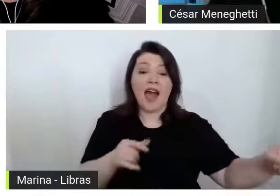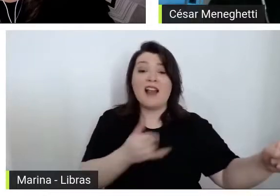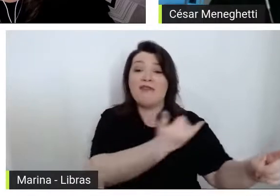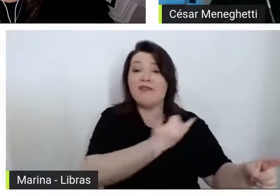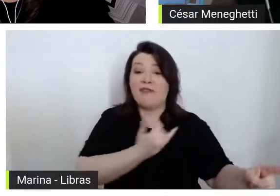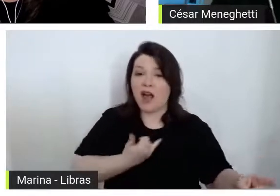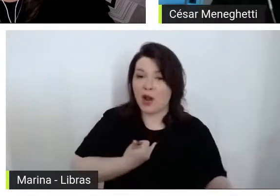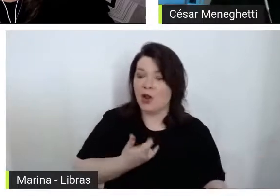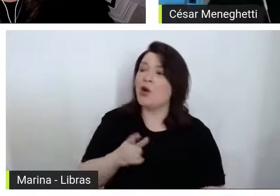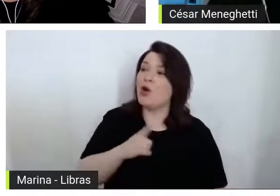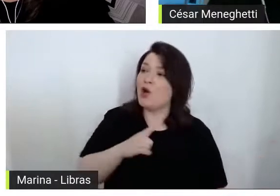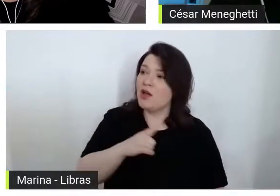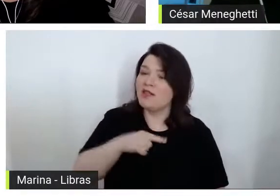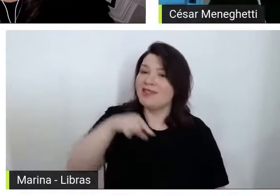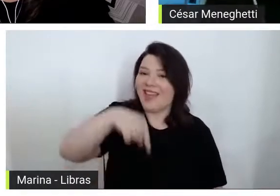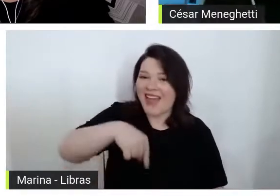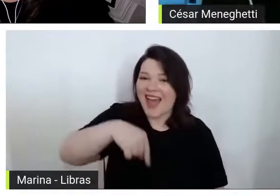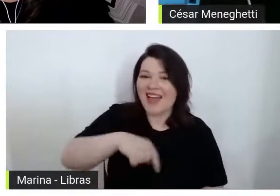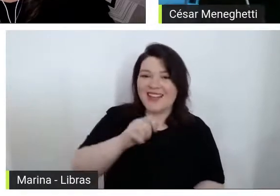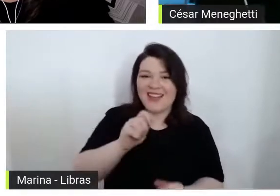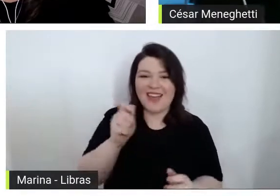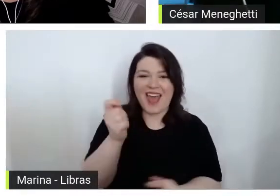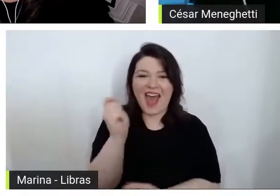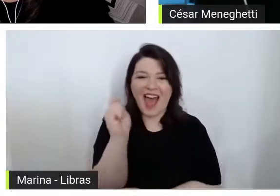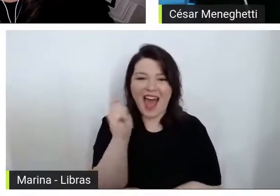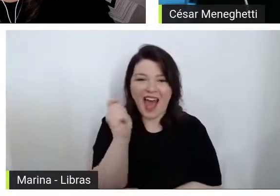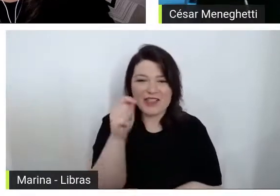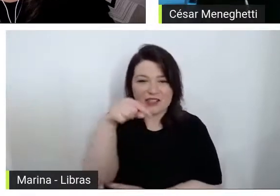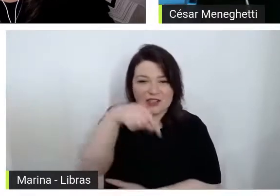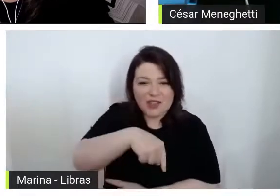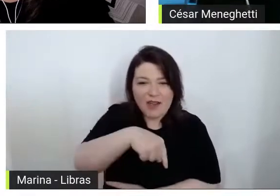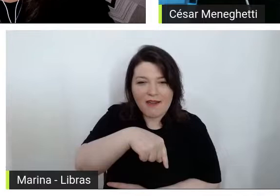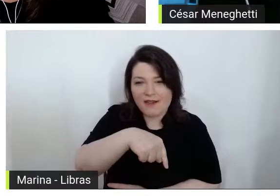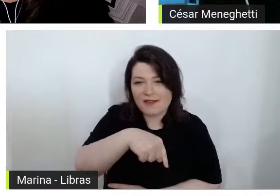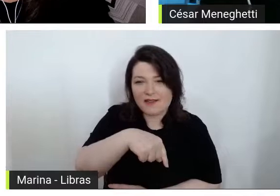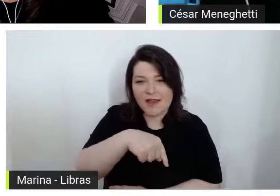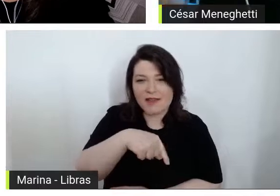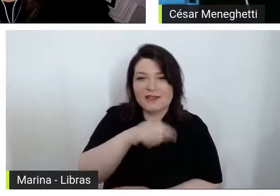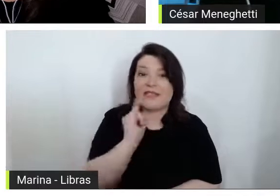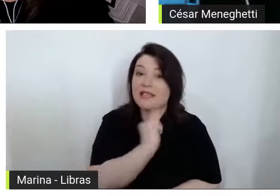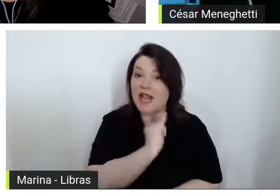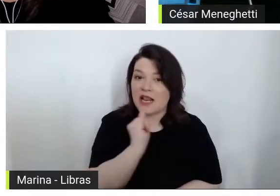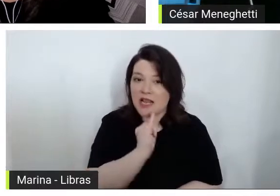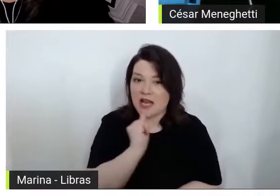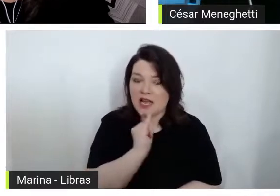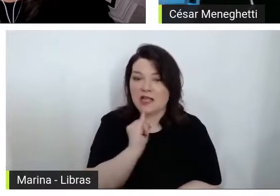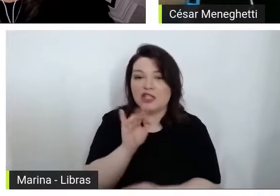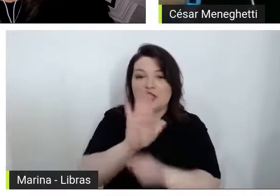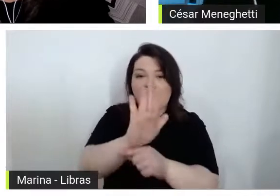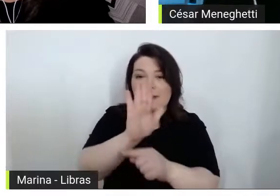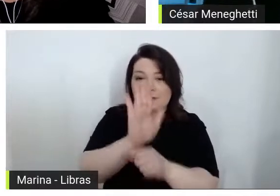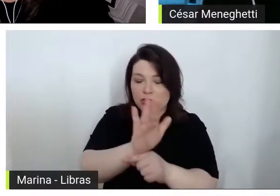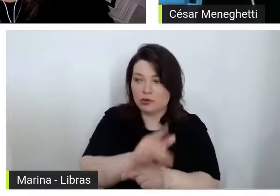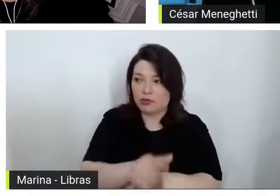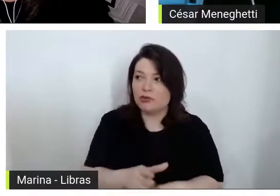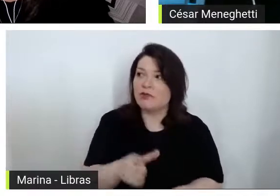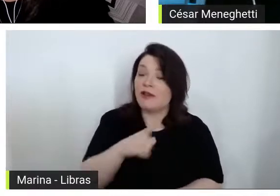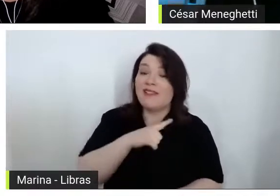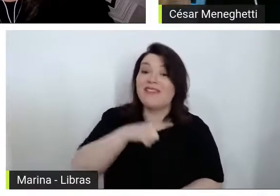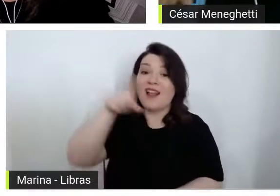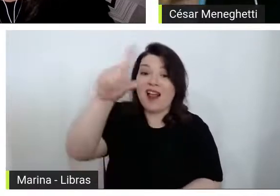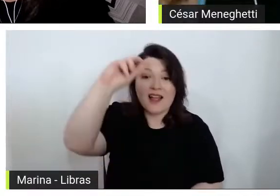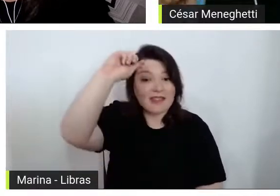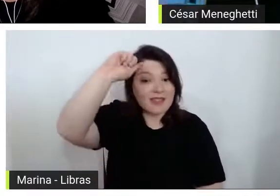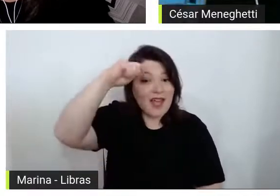Agência Italiana de Cooperação, na África, que tinha o governo Berlusconi. Eles querem fechar um lugar